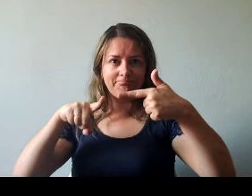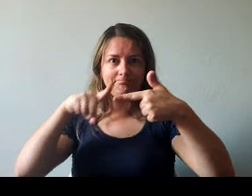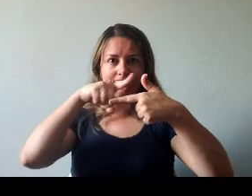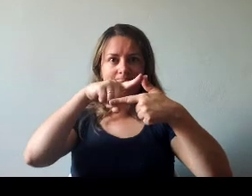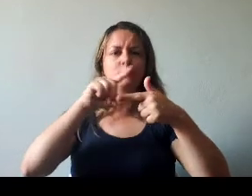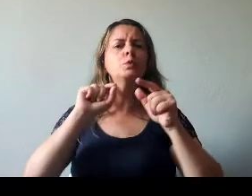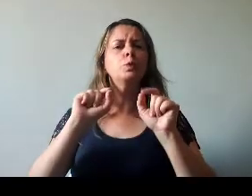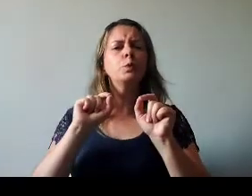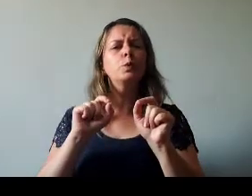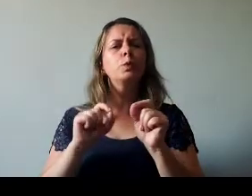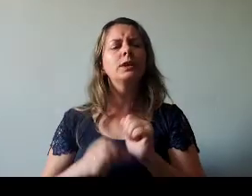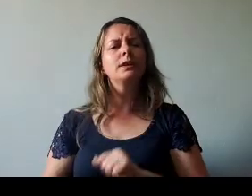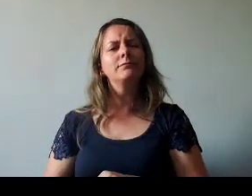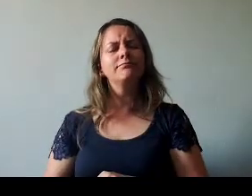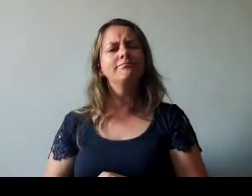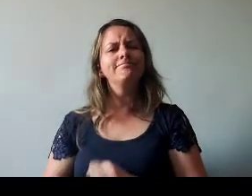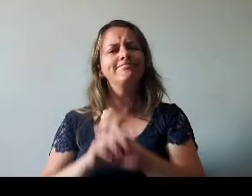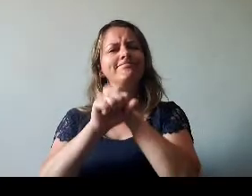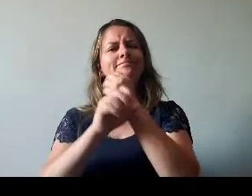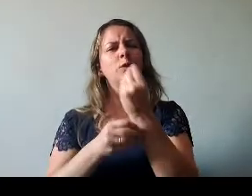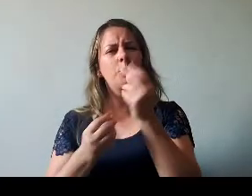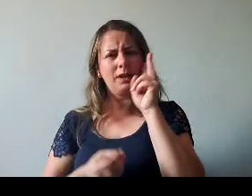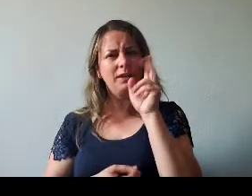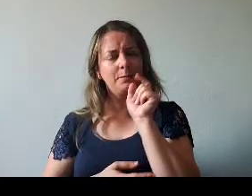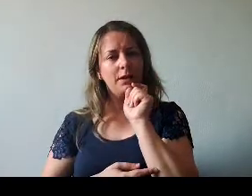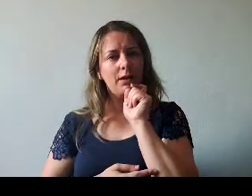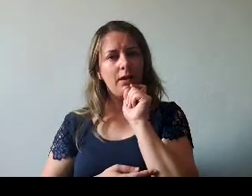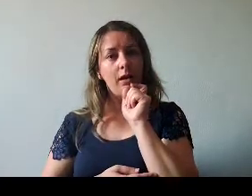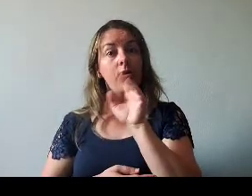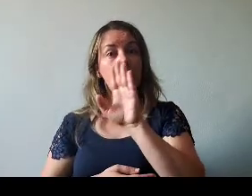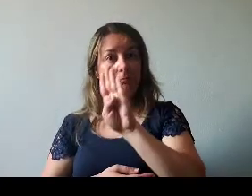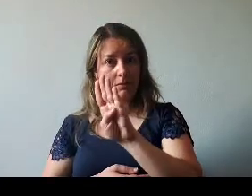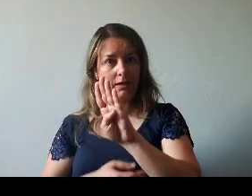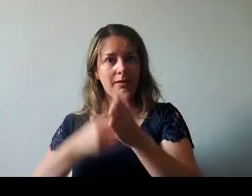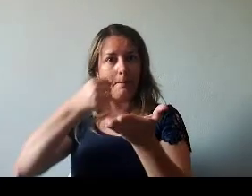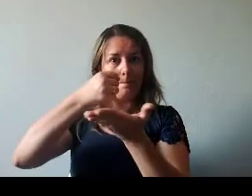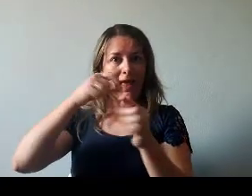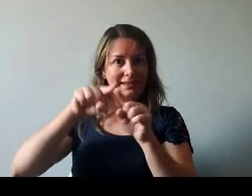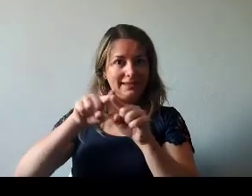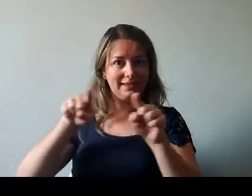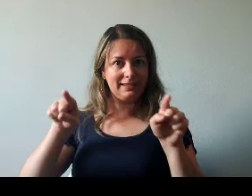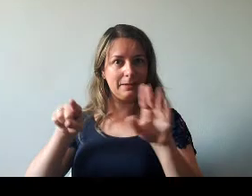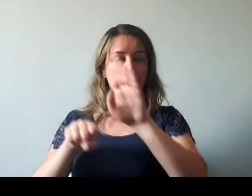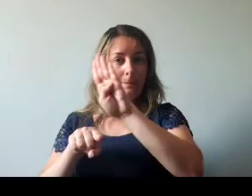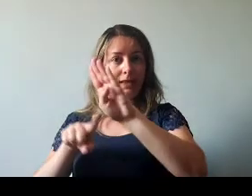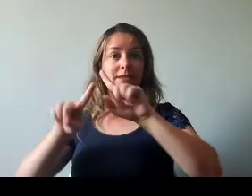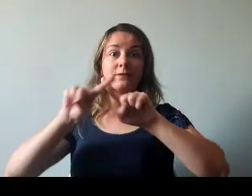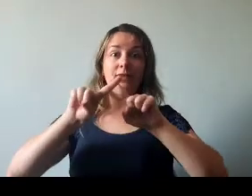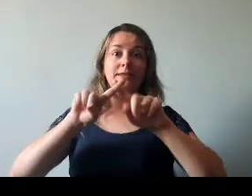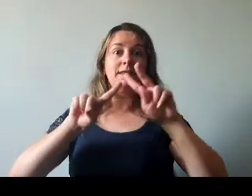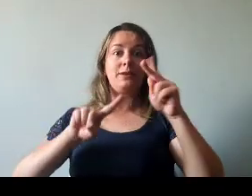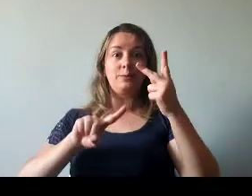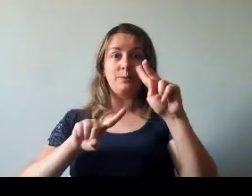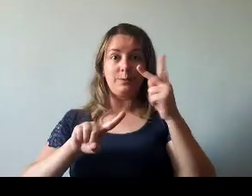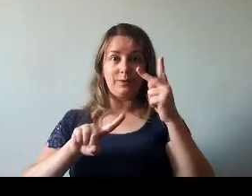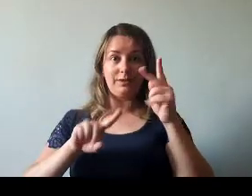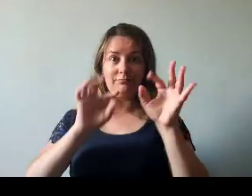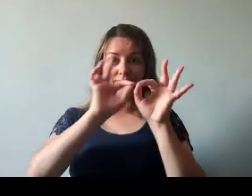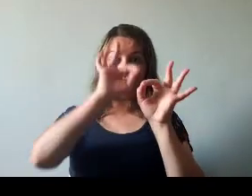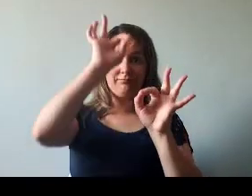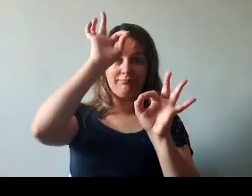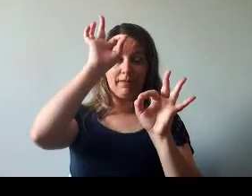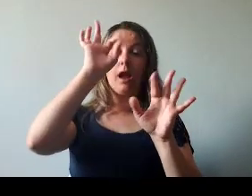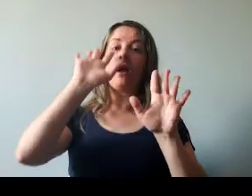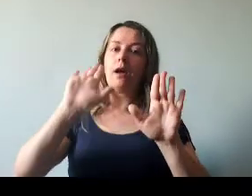Lembra? É base vezes a altura, porém dividido por